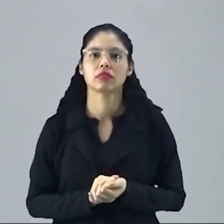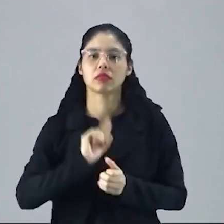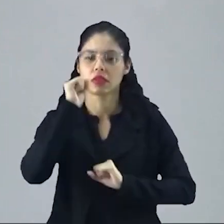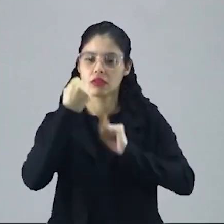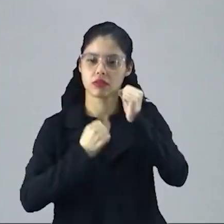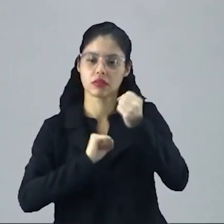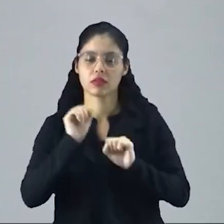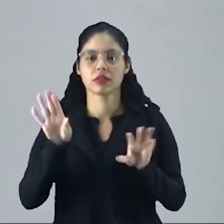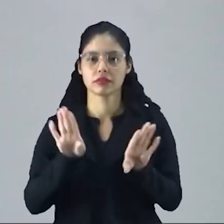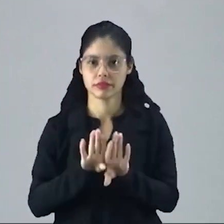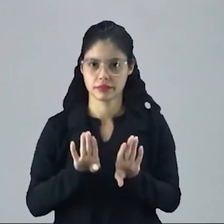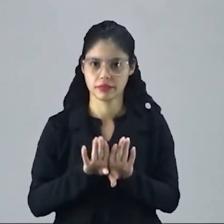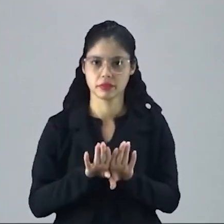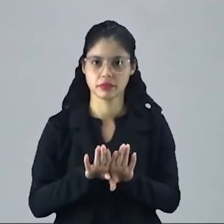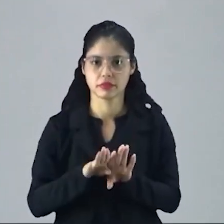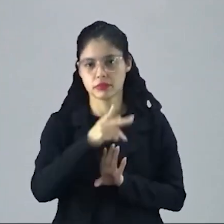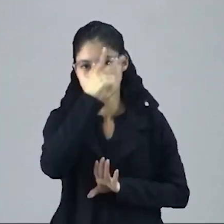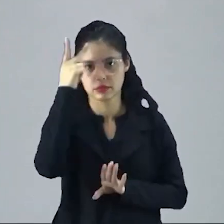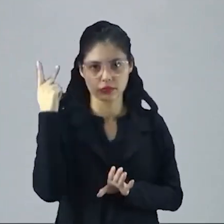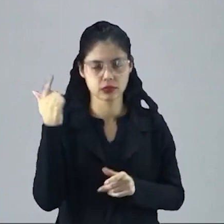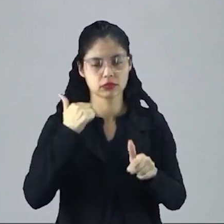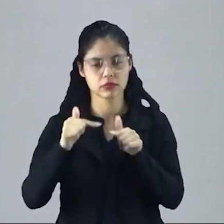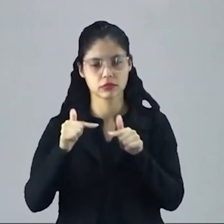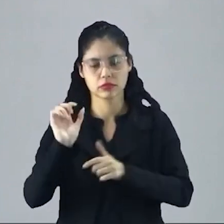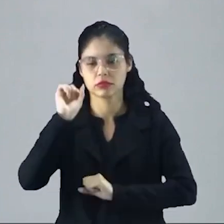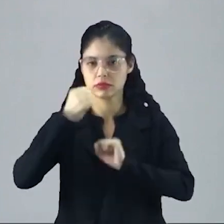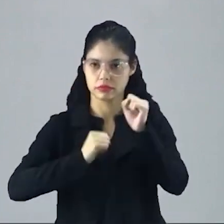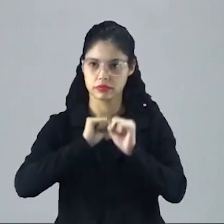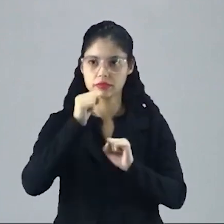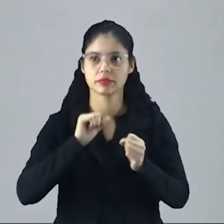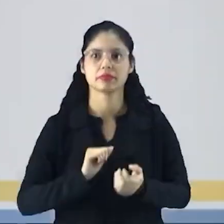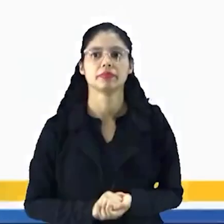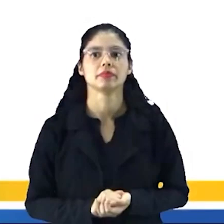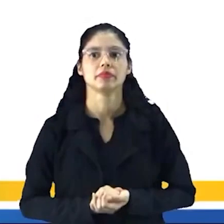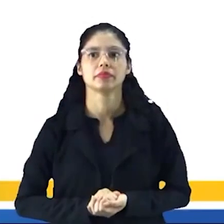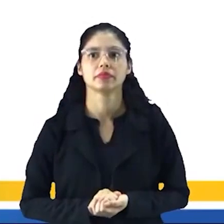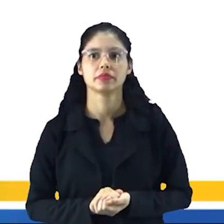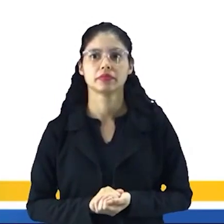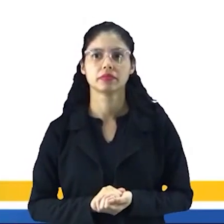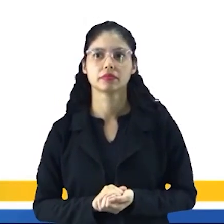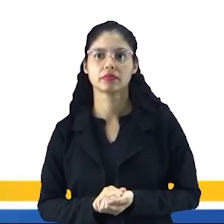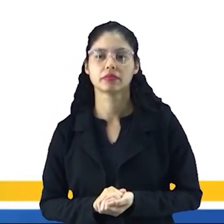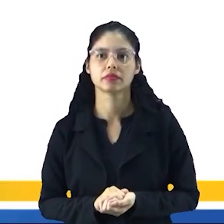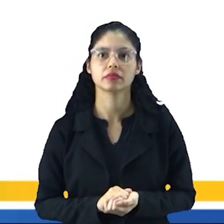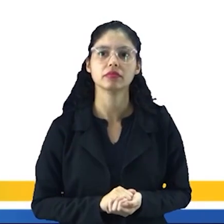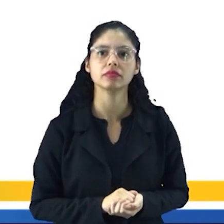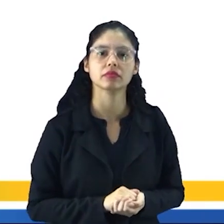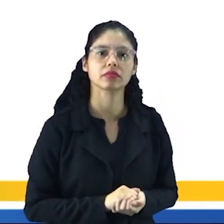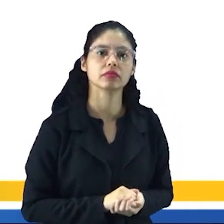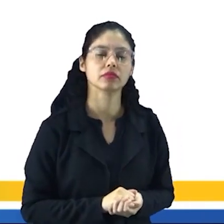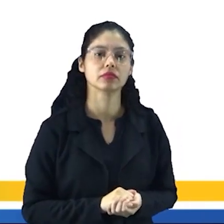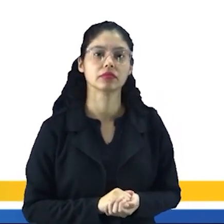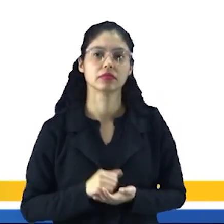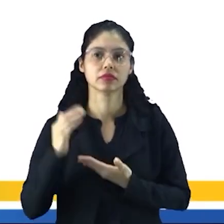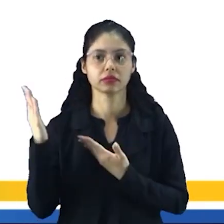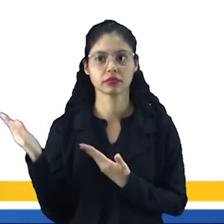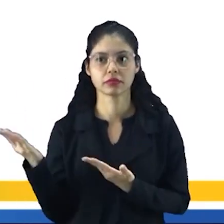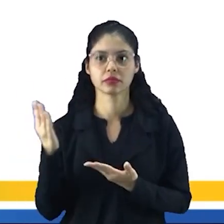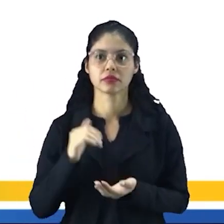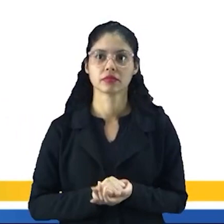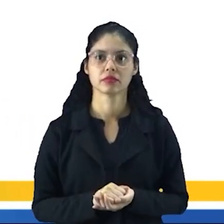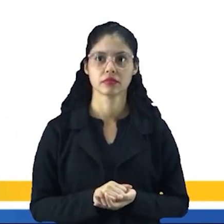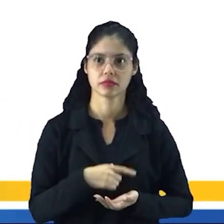da industrialização e dos operários dentro dessa fábrica. Vamos voltar à questão aqui. Então a obra é essa,